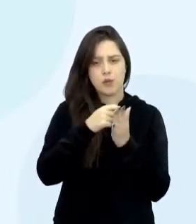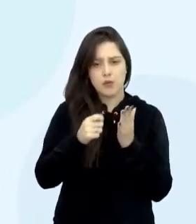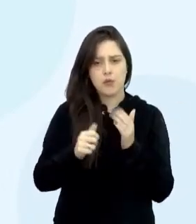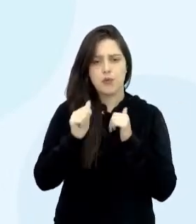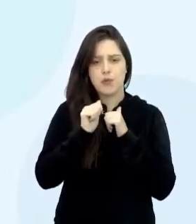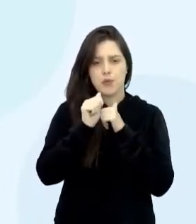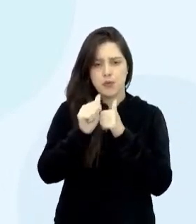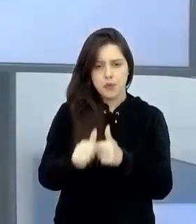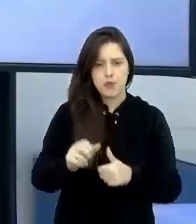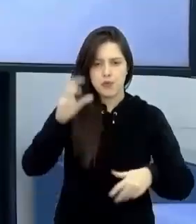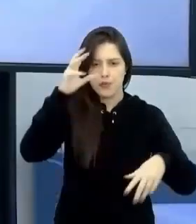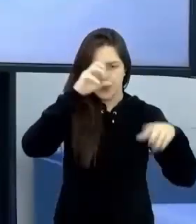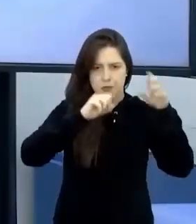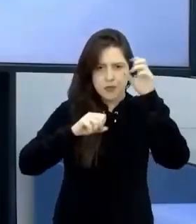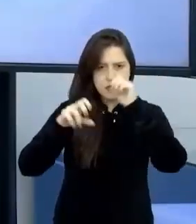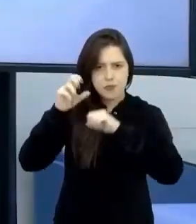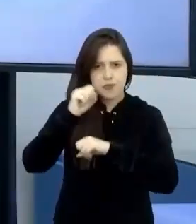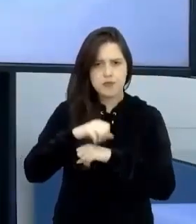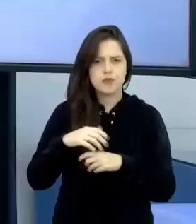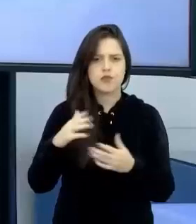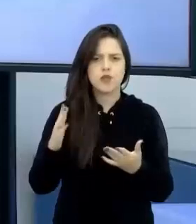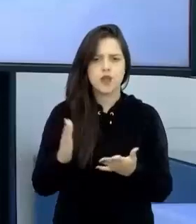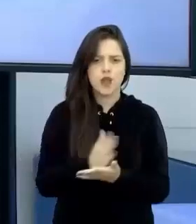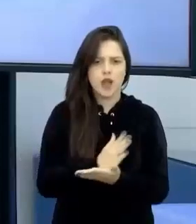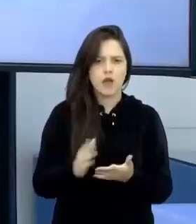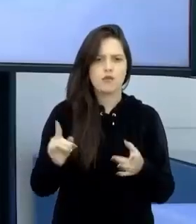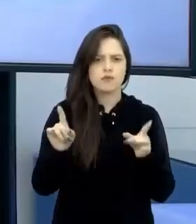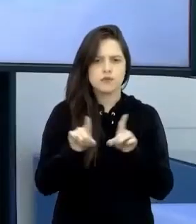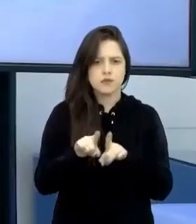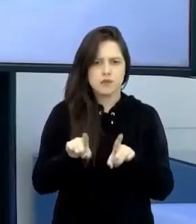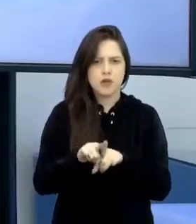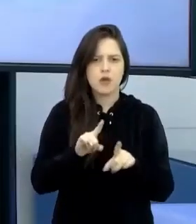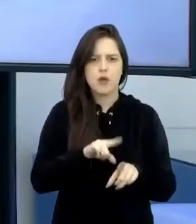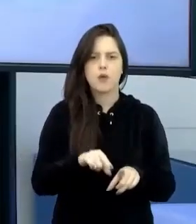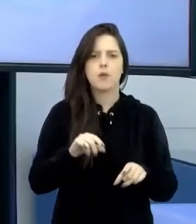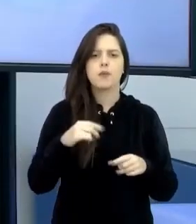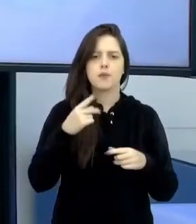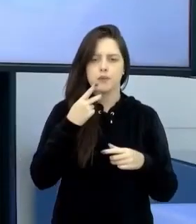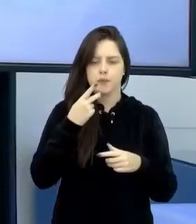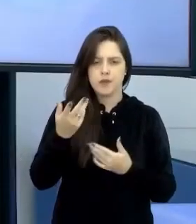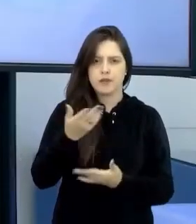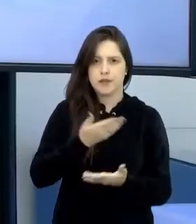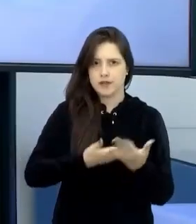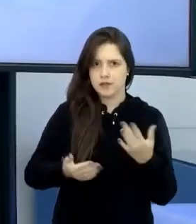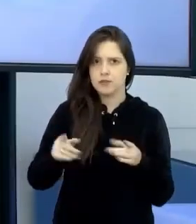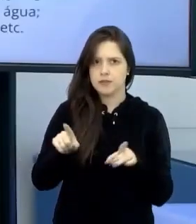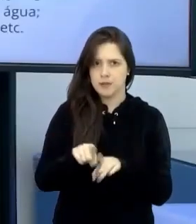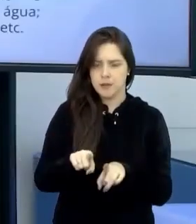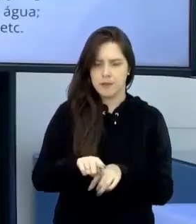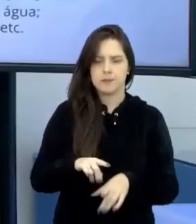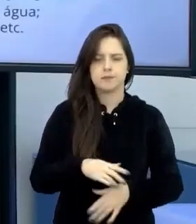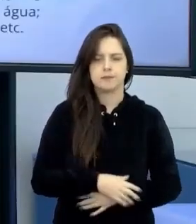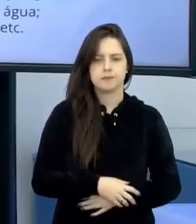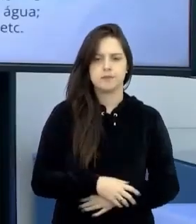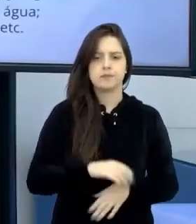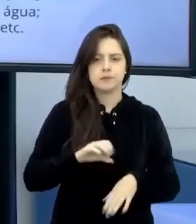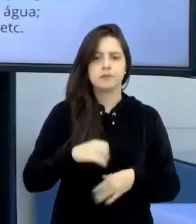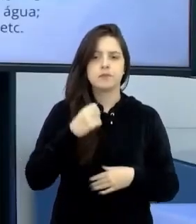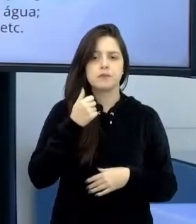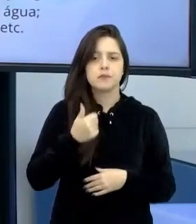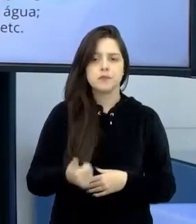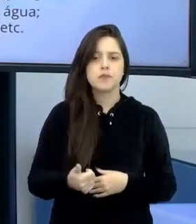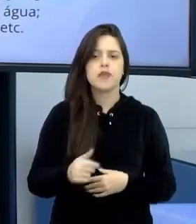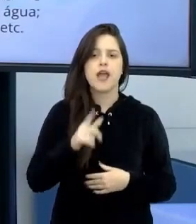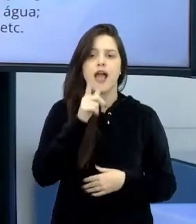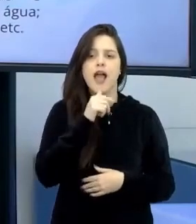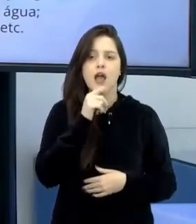suas aprendizagens e algumas dúvidas que vocês possam ter para o nosso momento de interação. Está bem? Muito bem. Água,